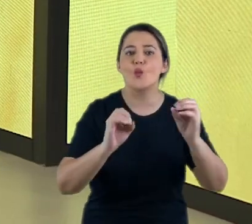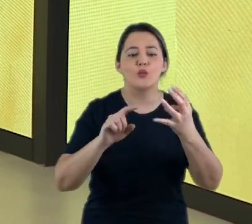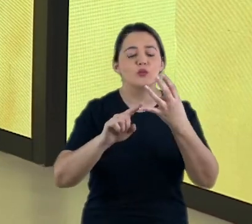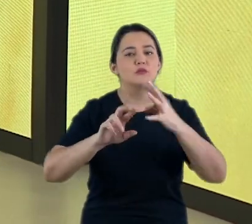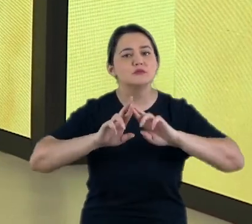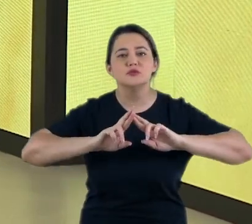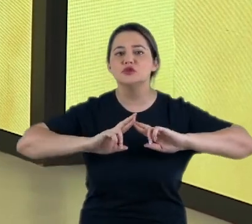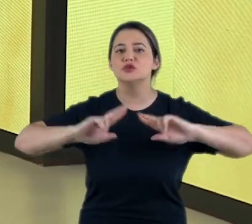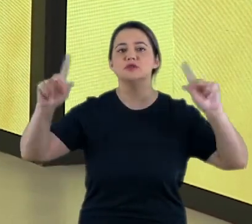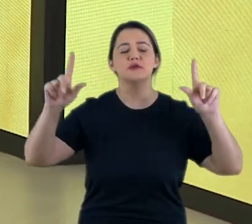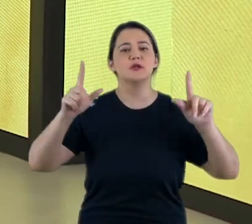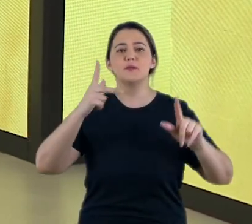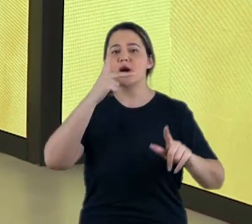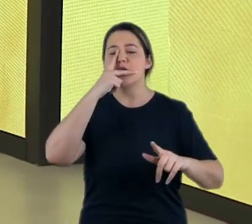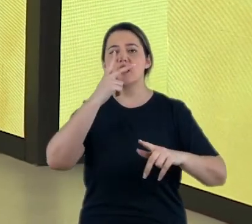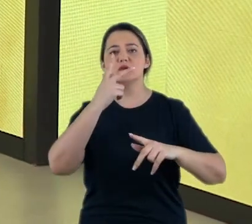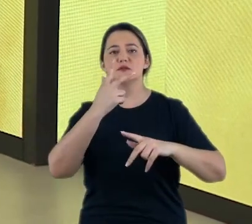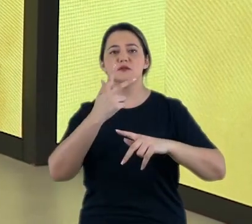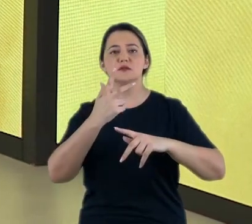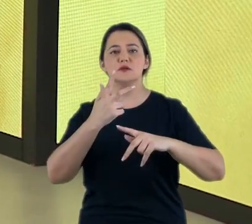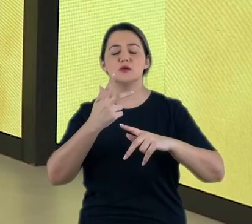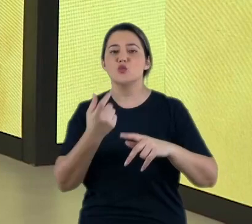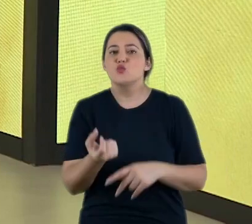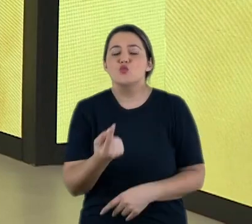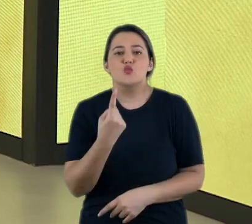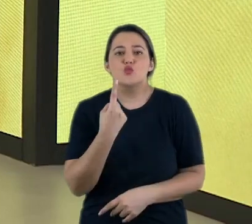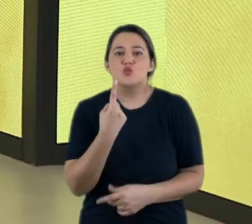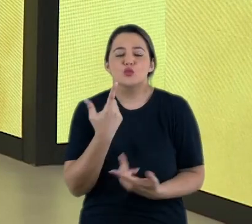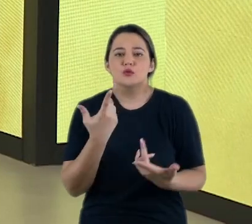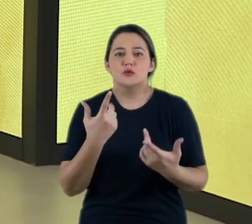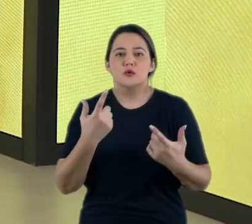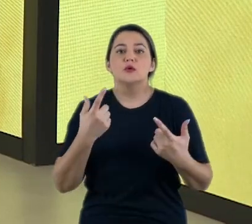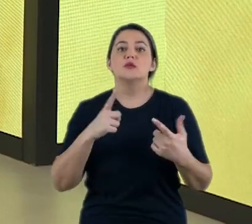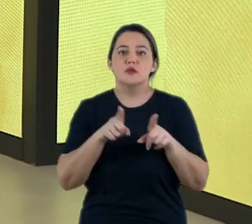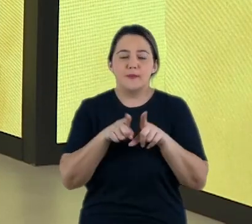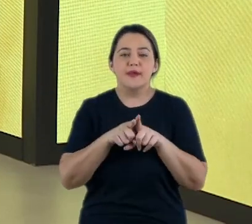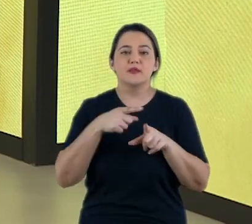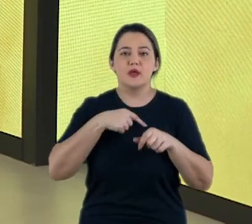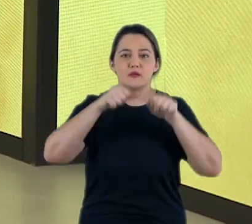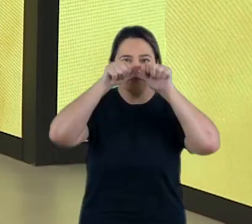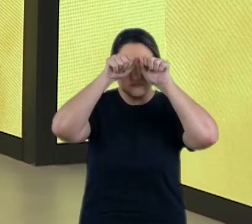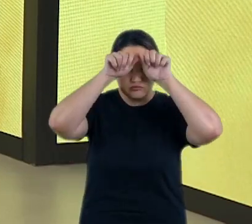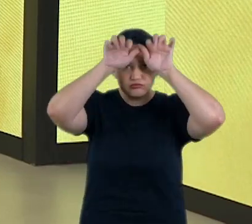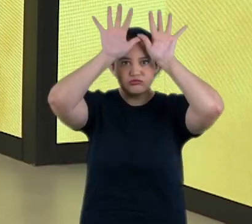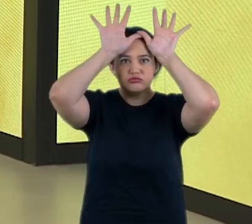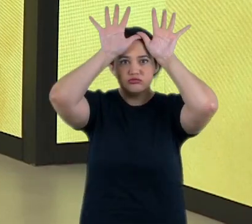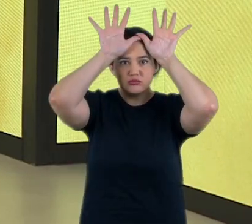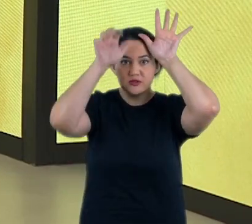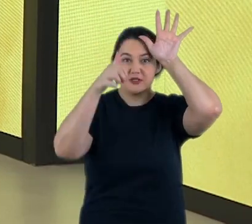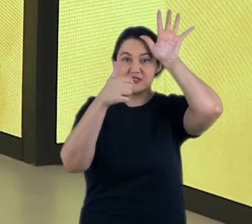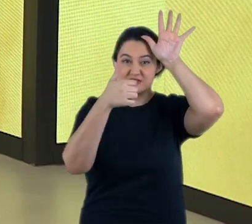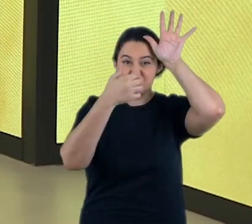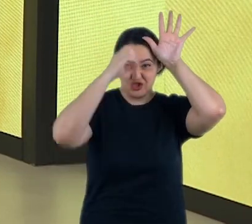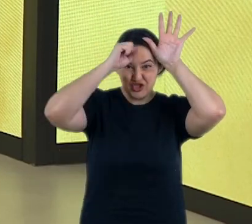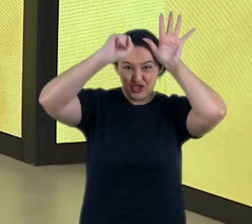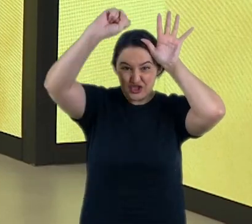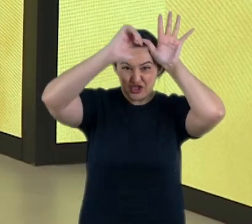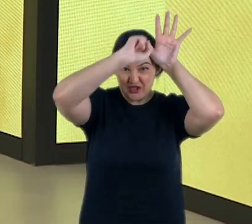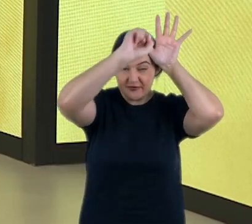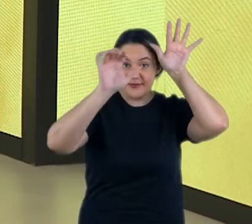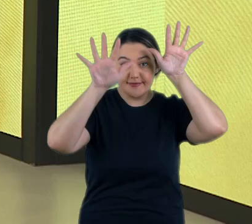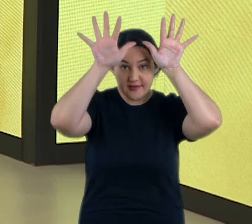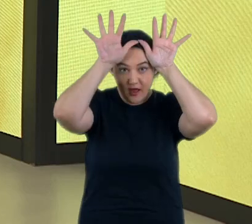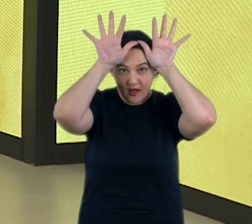si mesma. Esta besta fera com vários chifres também parece ser muito cruel e